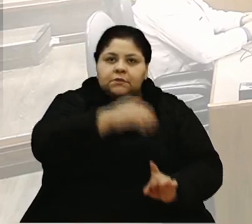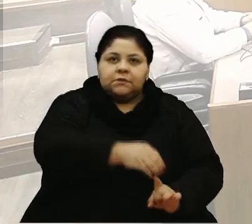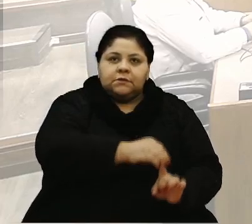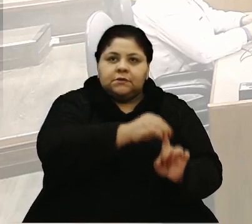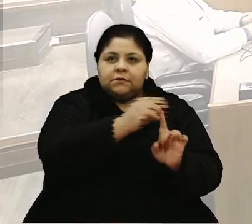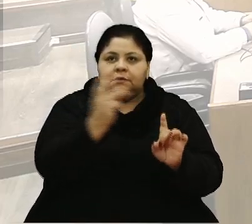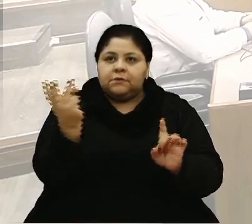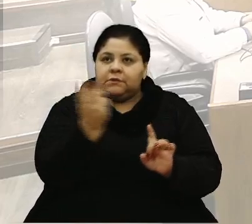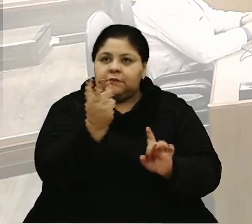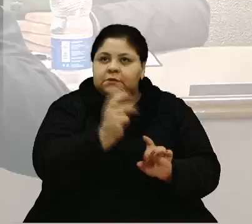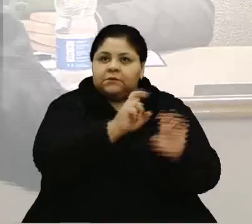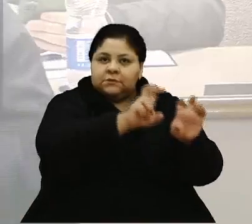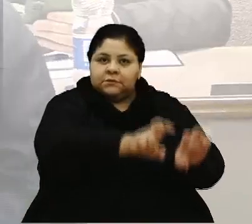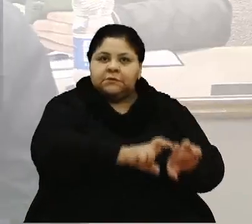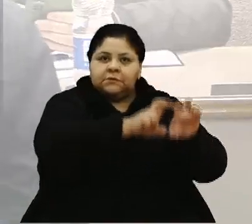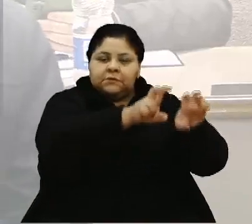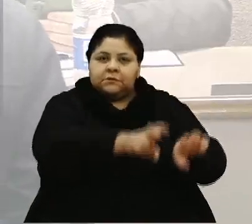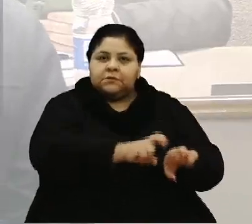Fazenda Souza.